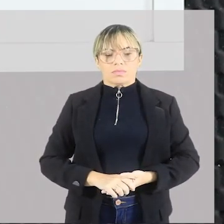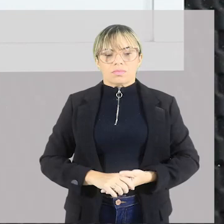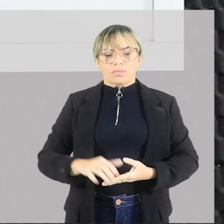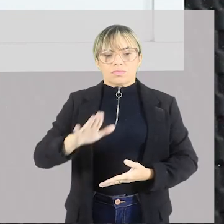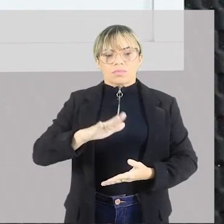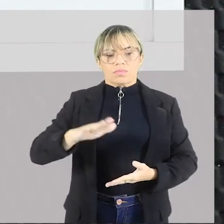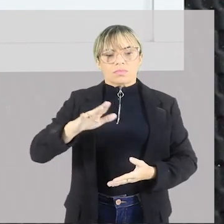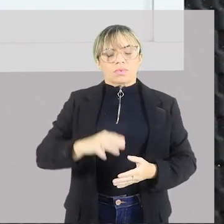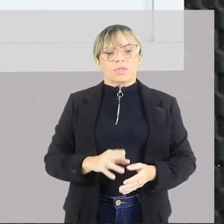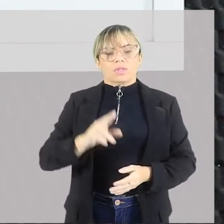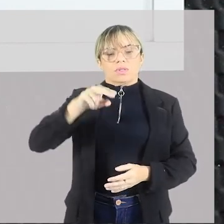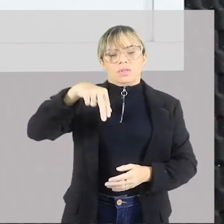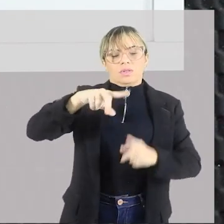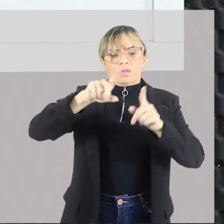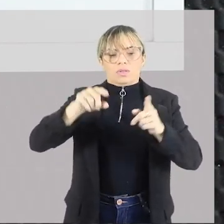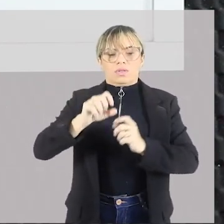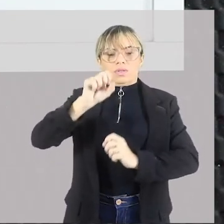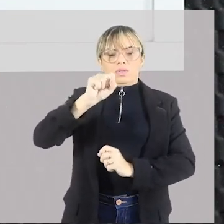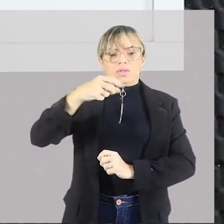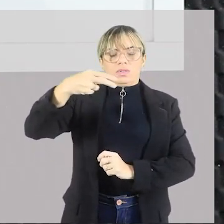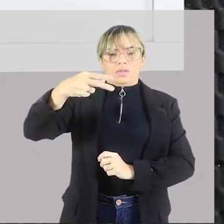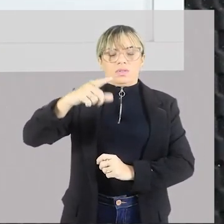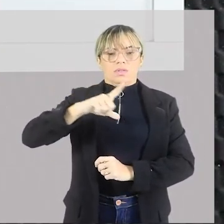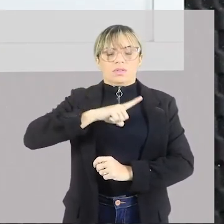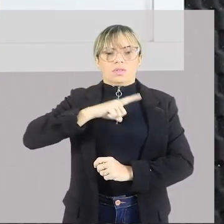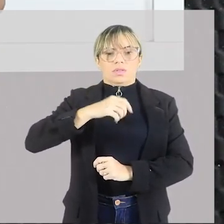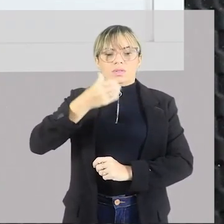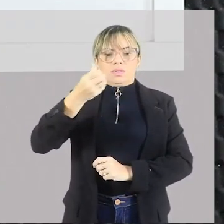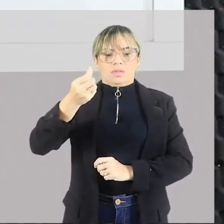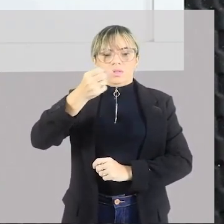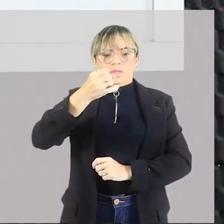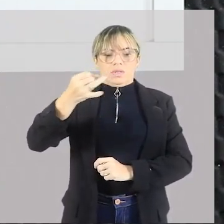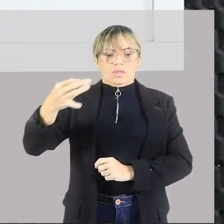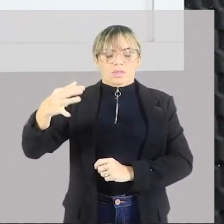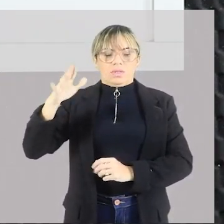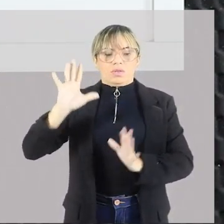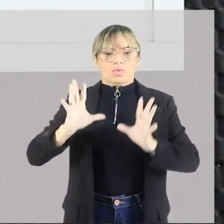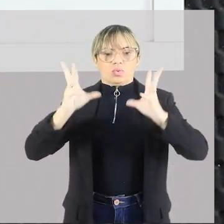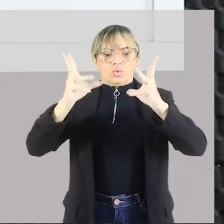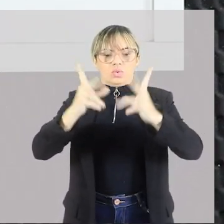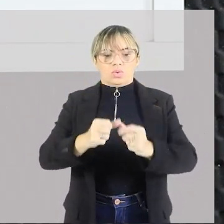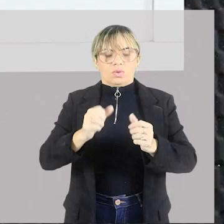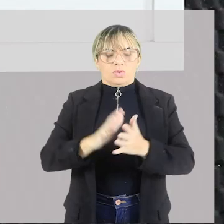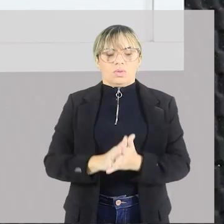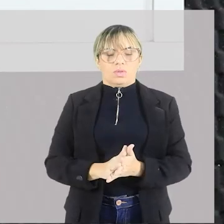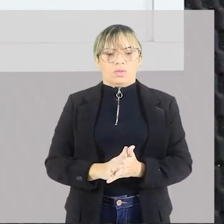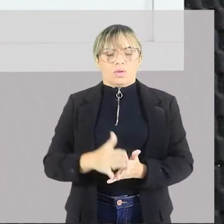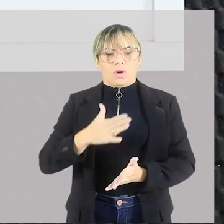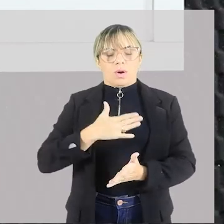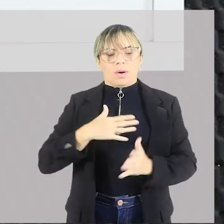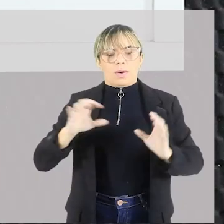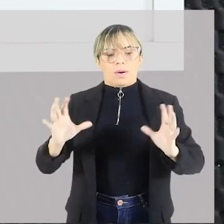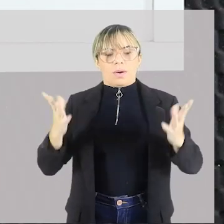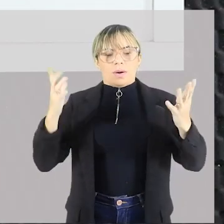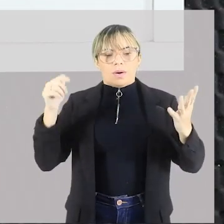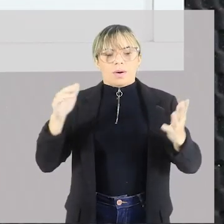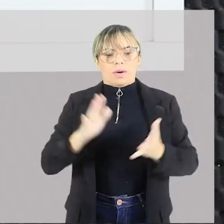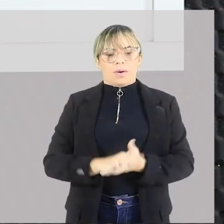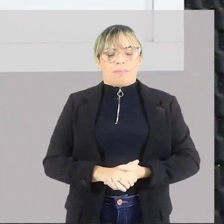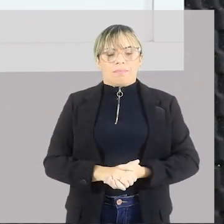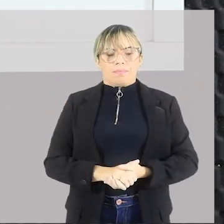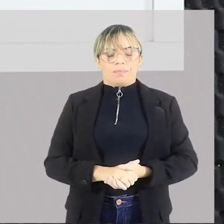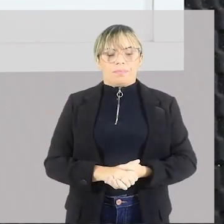seis elementos que é a quantidade total e o meu evento número de elementos do meu